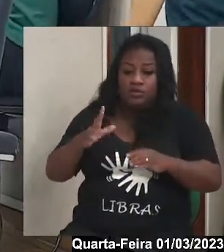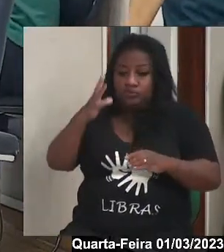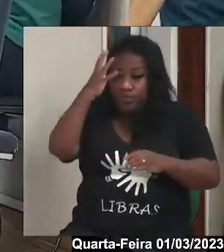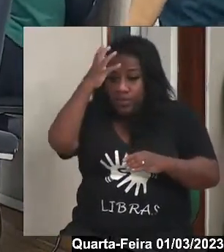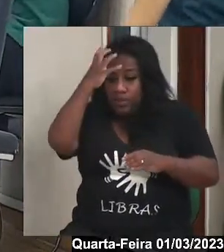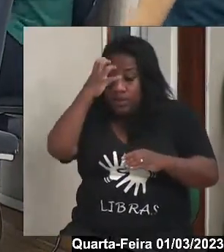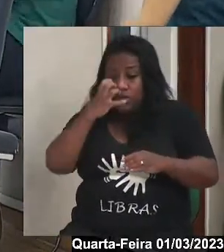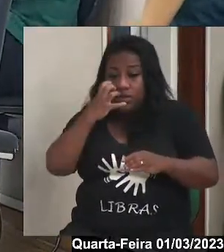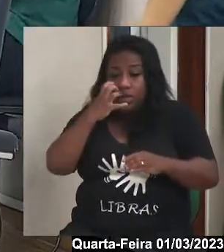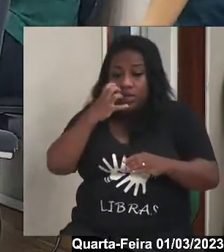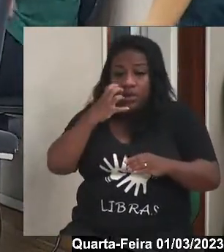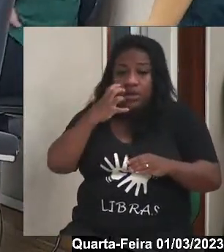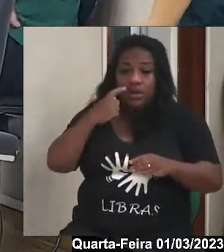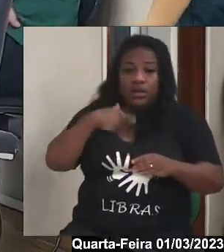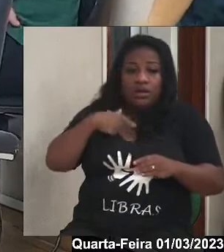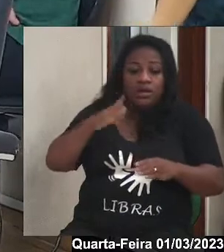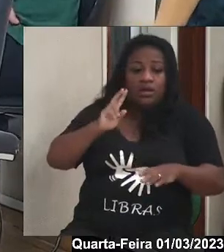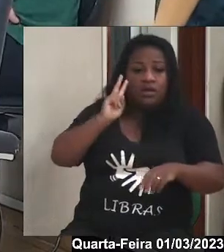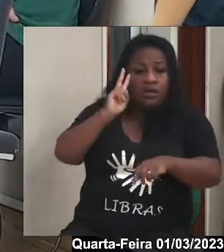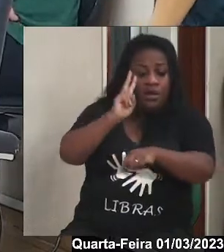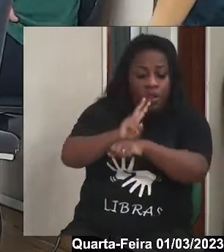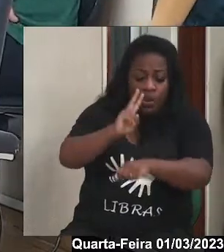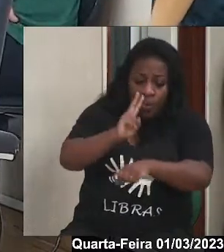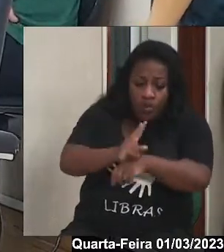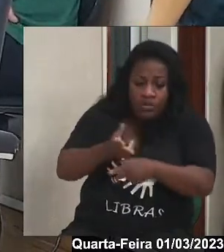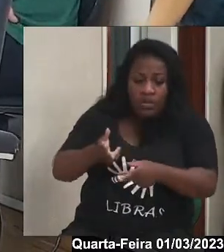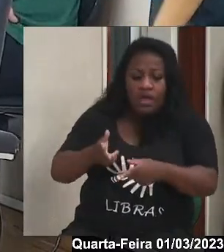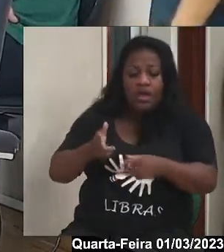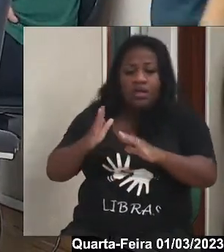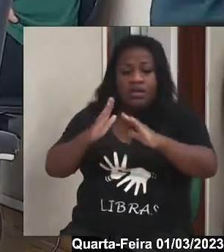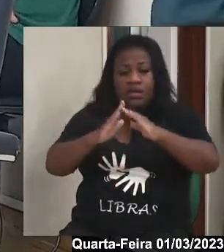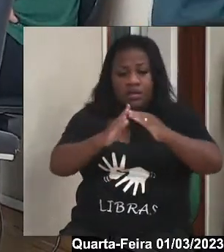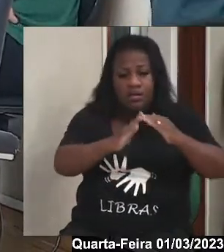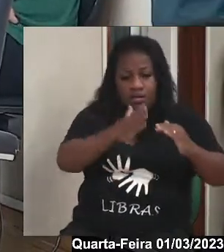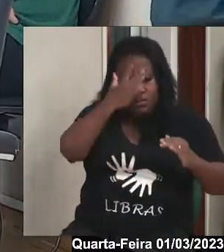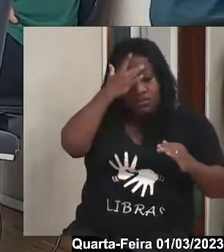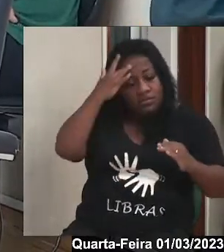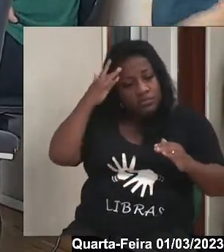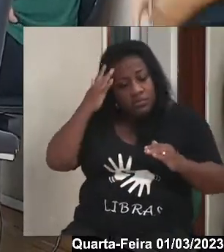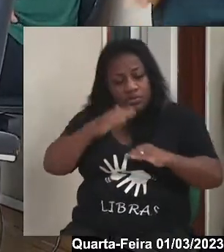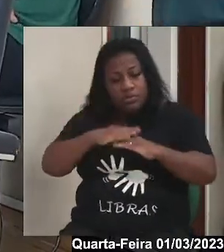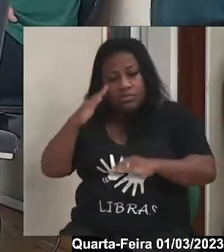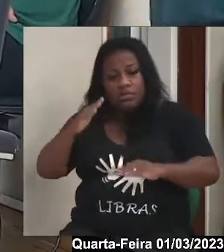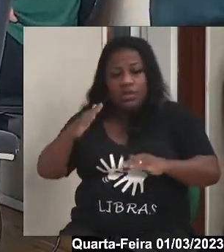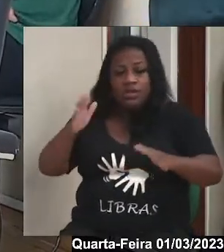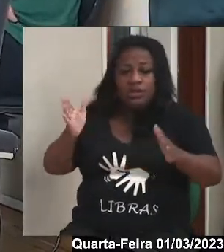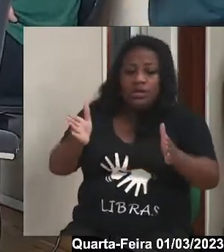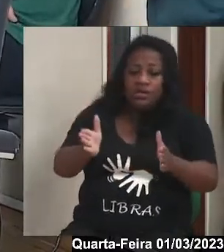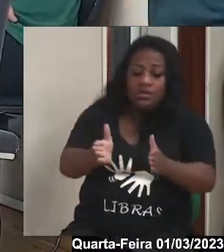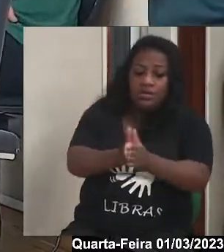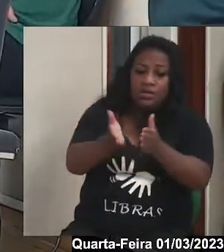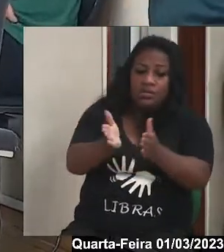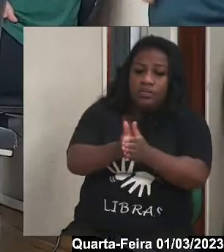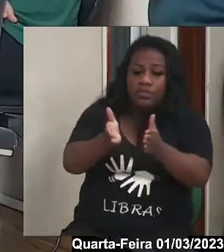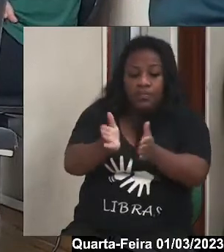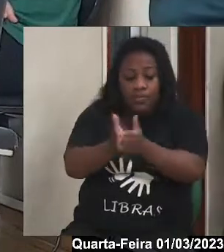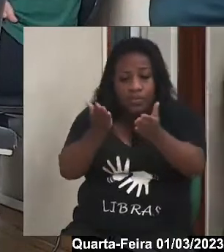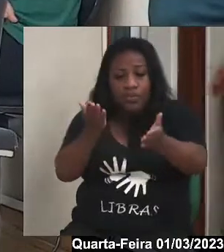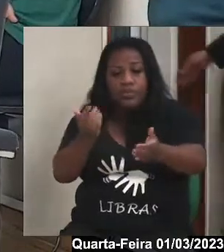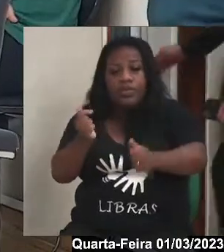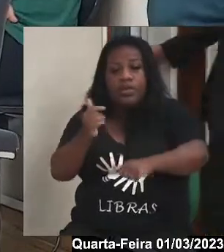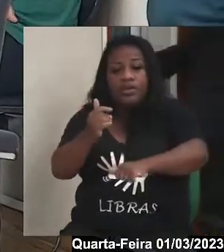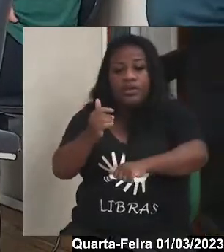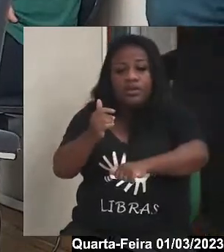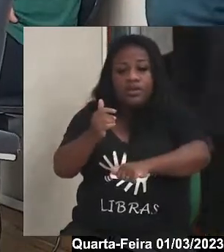maneira séria, com projetos sociais na periferia, como fez Medellín, como fez Pernambuco, com projetos de empregabilidade e egressos,